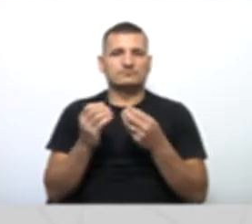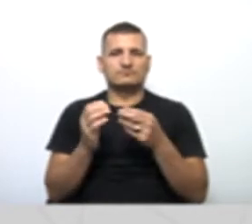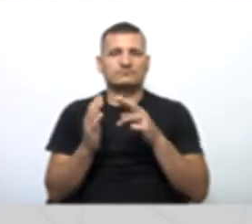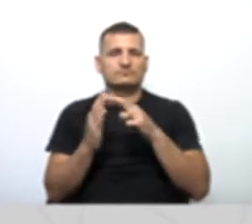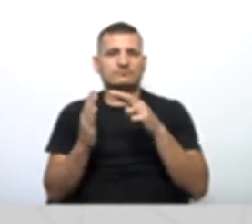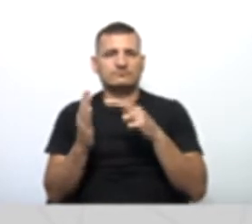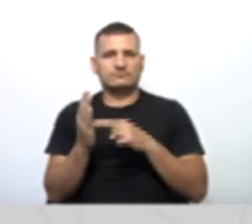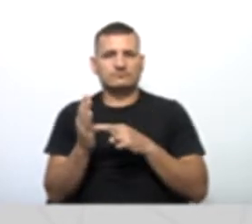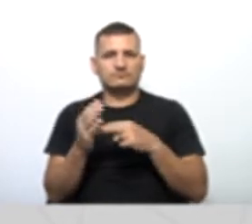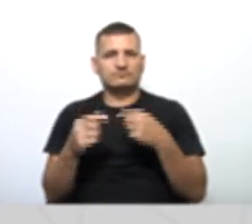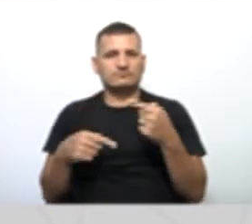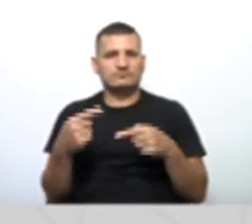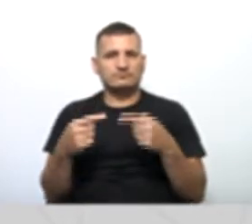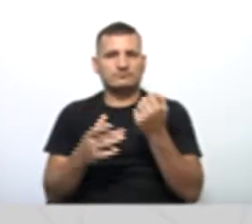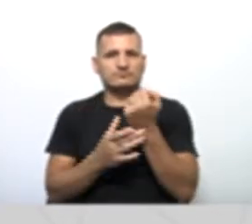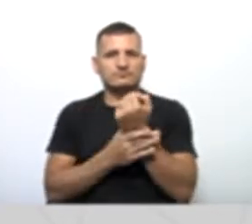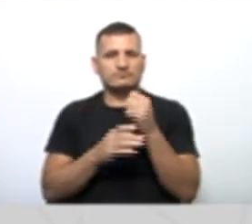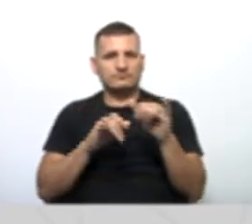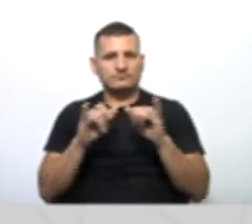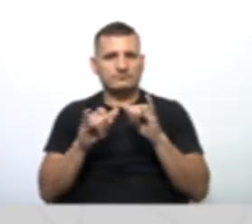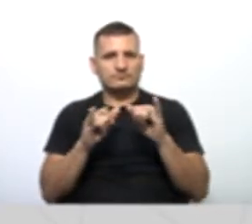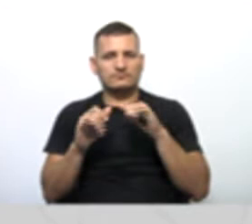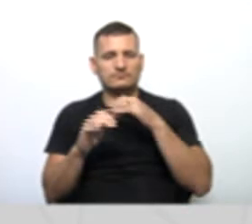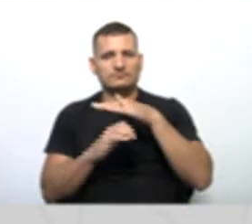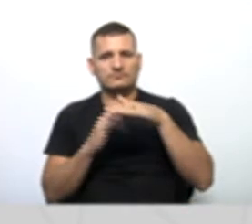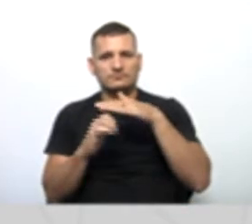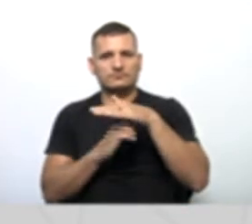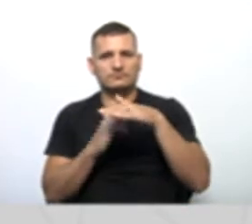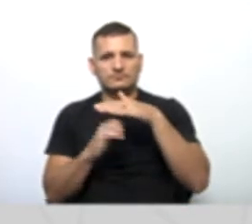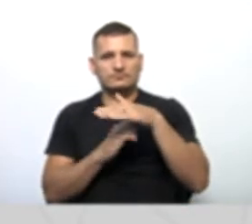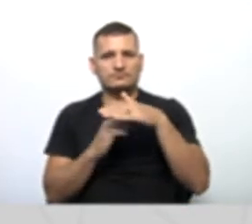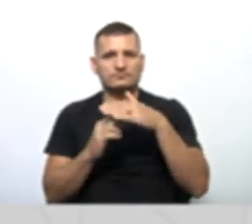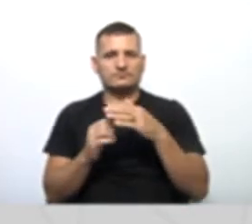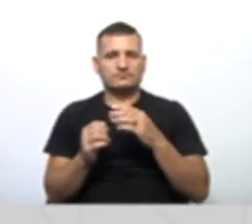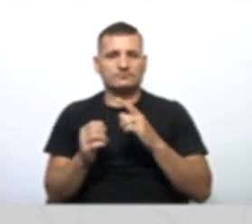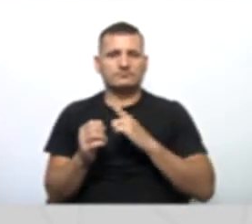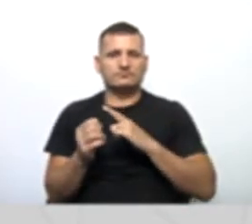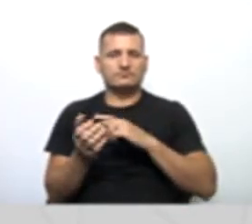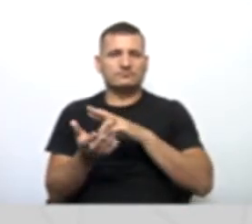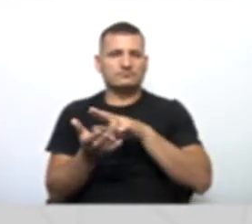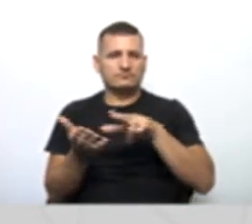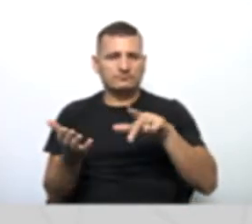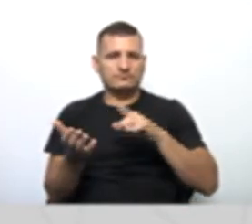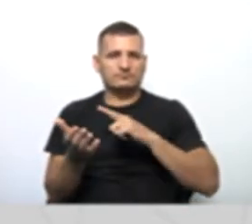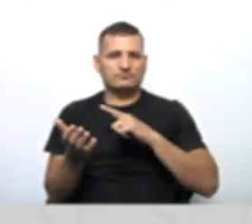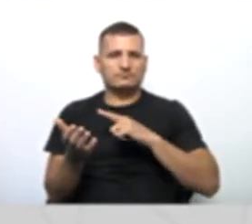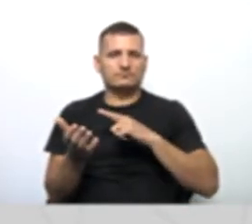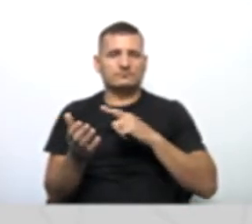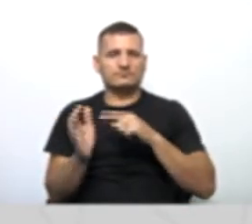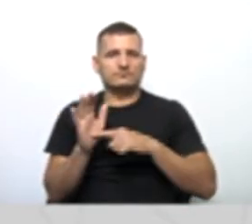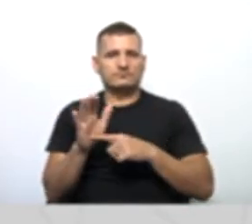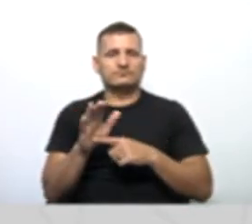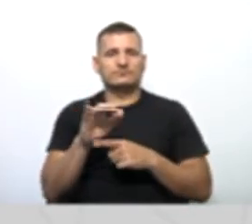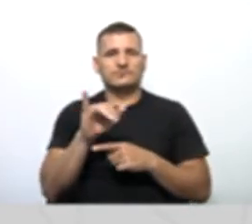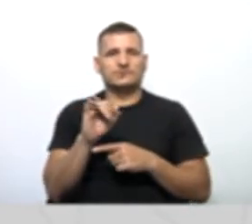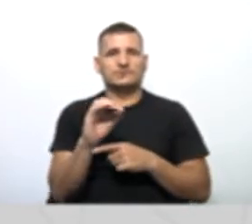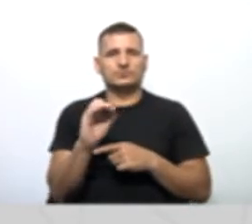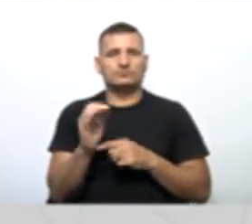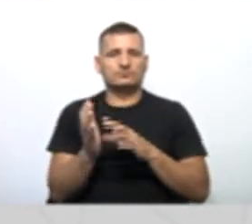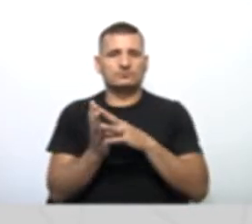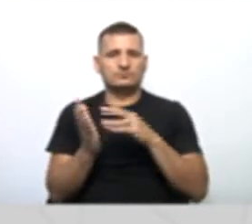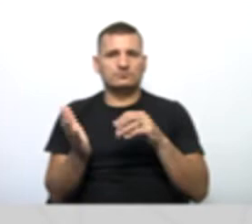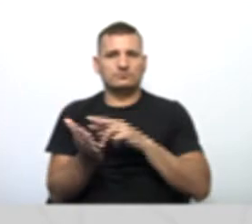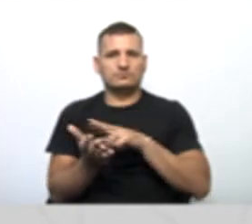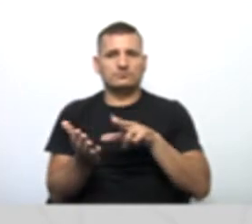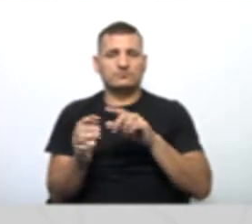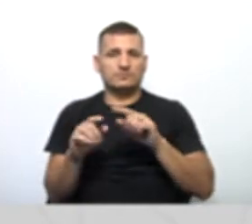a política de segurança da informação para a minha empresa, né? Até existe, né, modelos, legislação, como o professor mostrou, da ISO e tudo mais, mas é de acordo